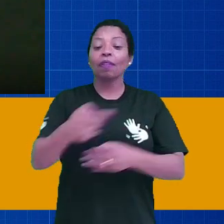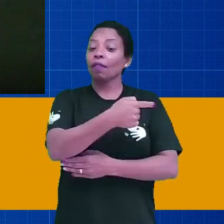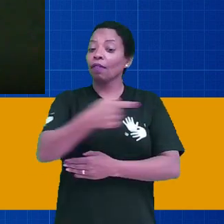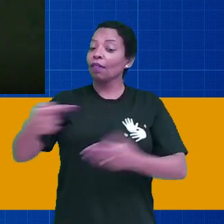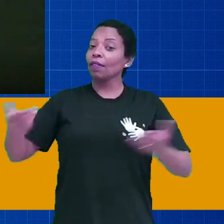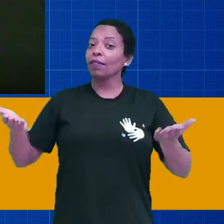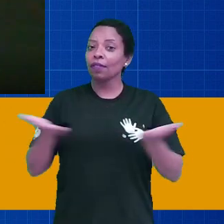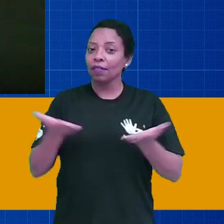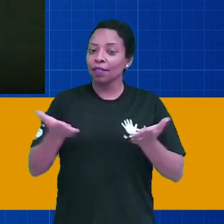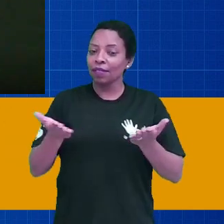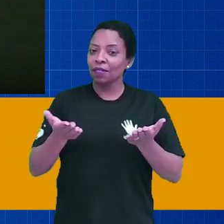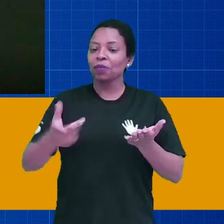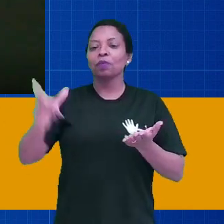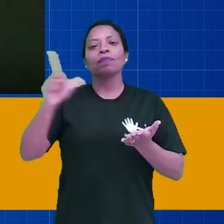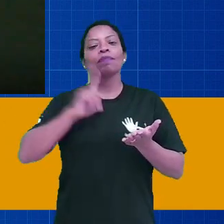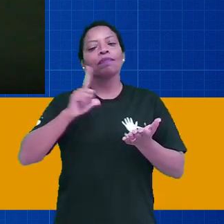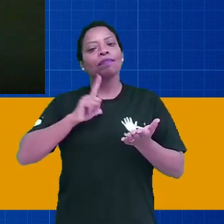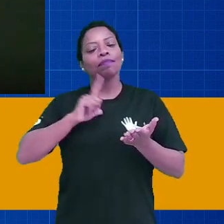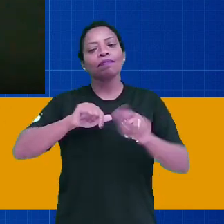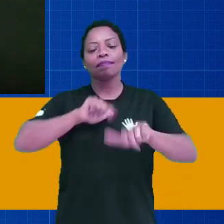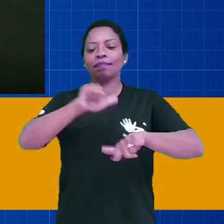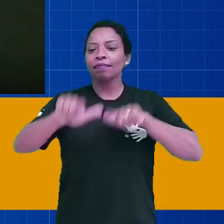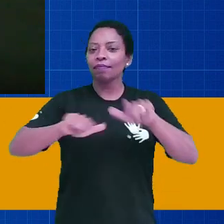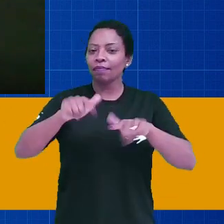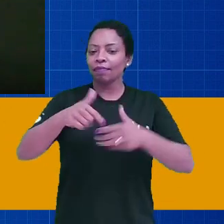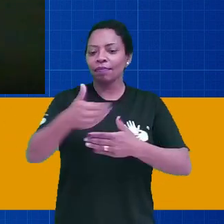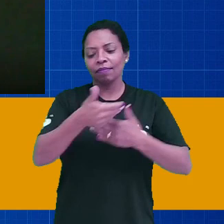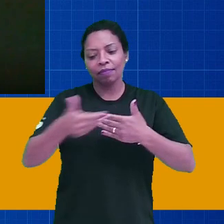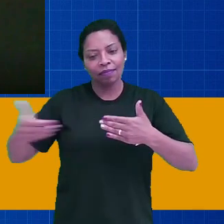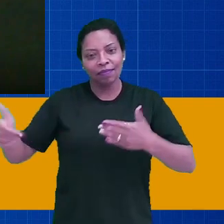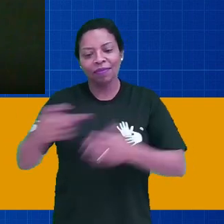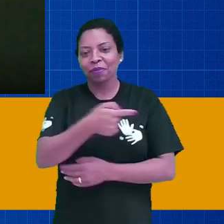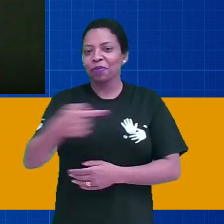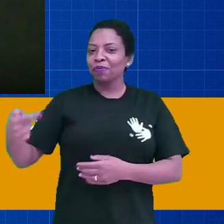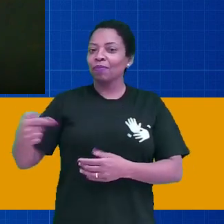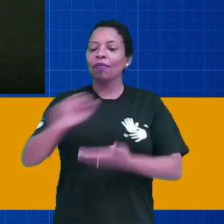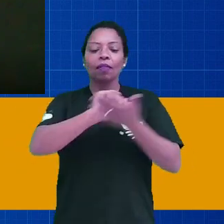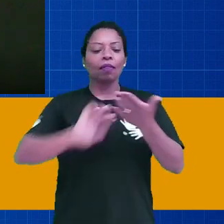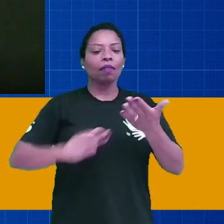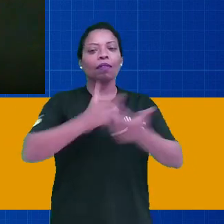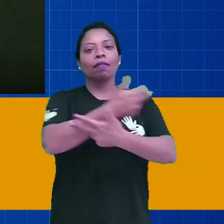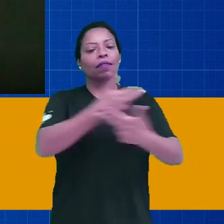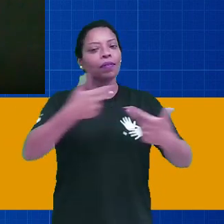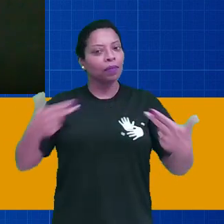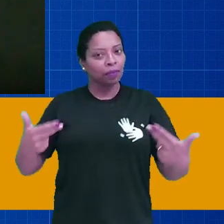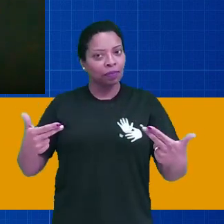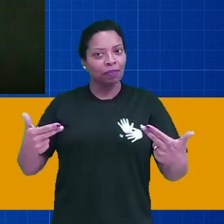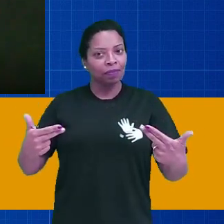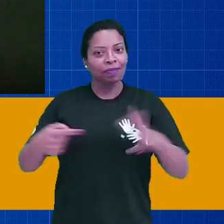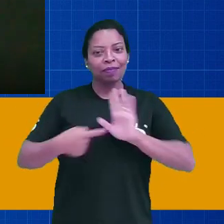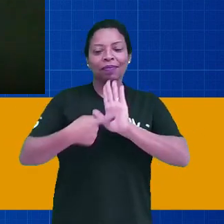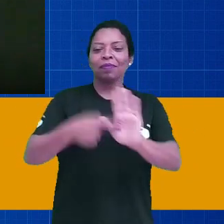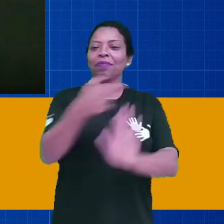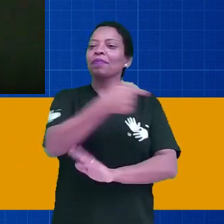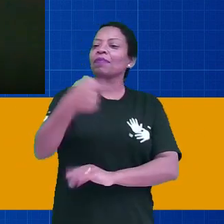semana, fomos trabalhando ao longo da semana com várias atividades para a Semana do